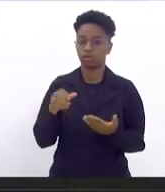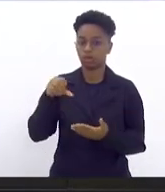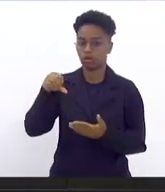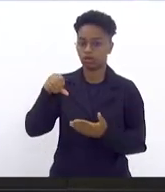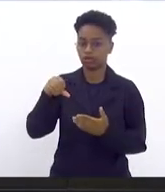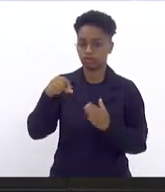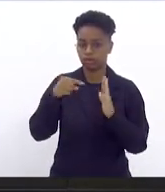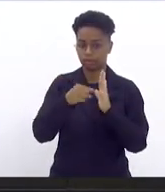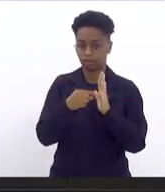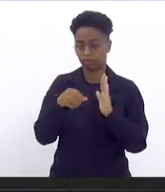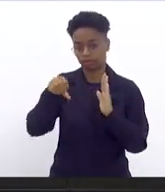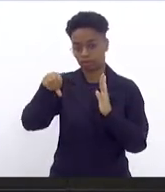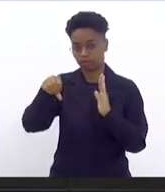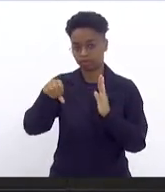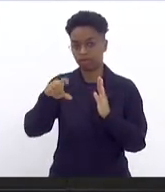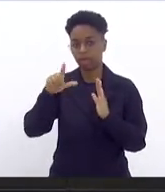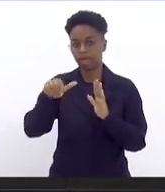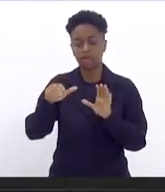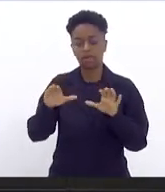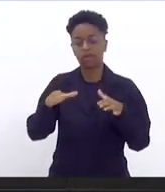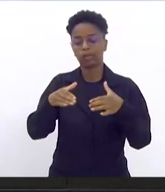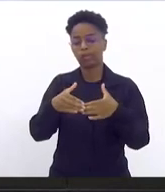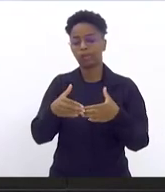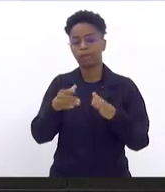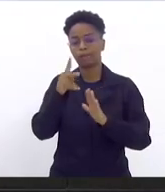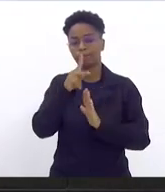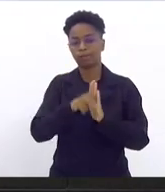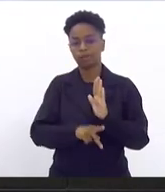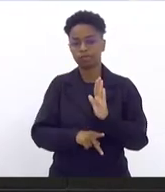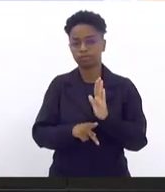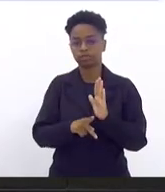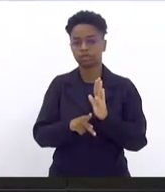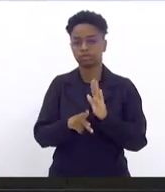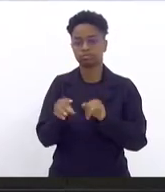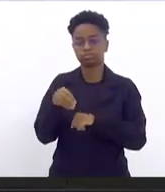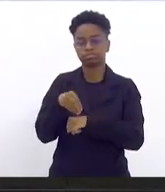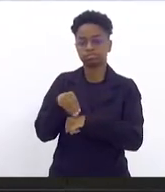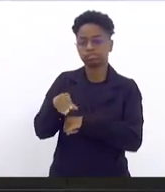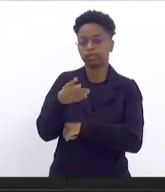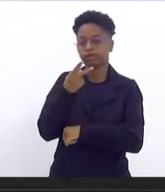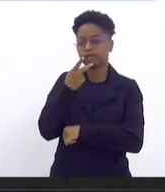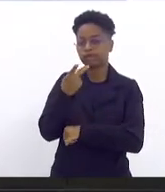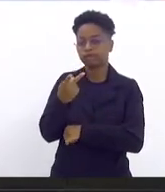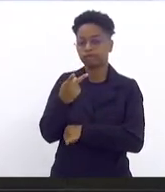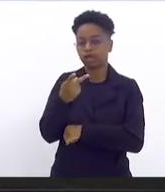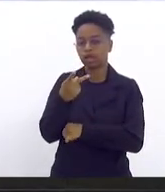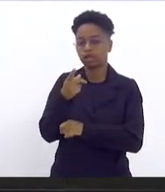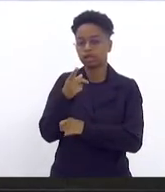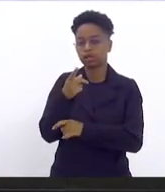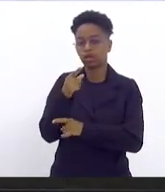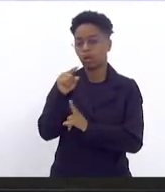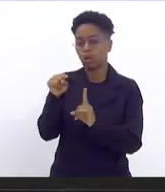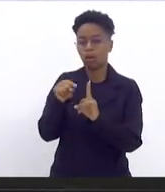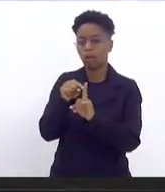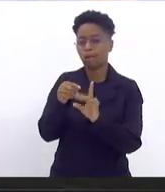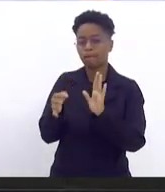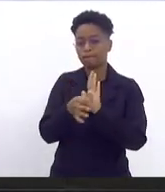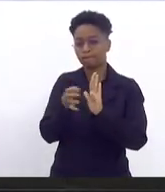9 da pauta, que é o conjunto de projetos que fazem menção, que tem como objeto de